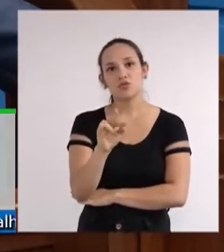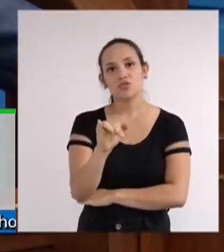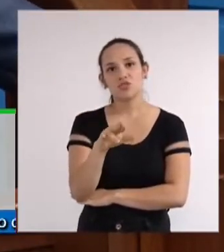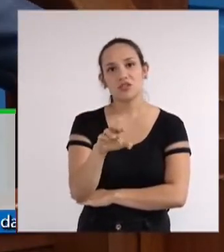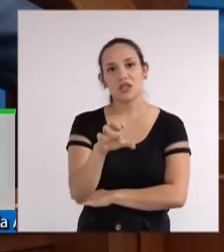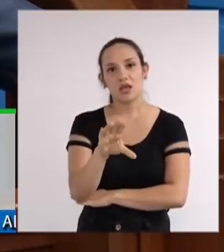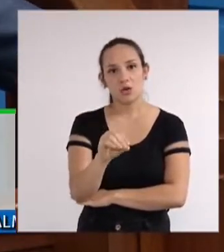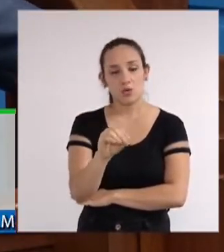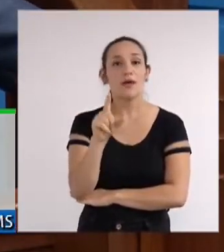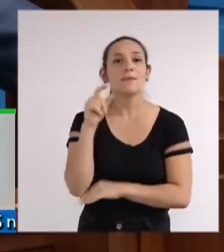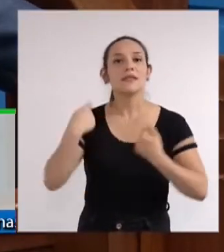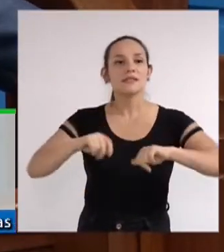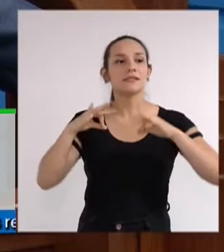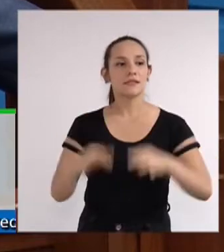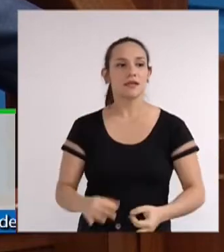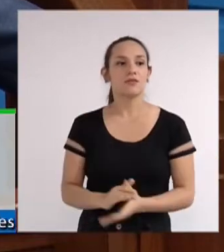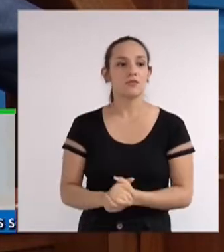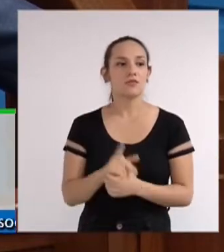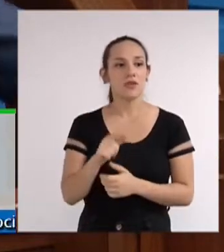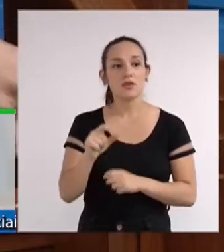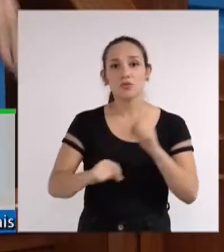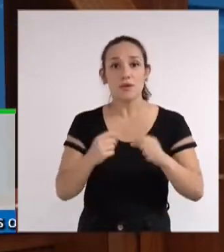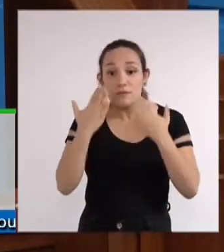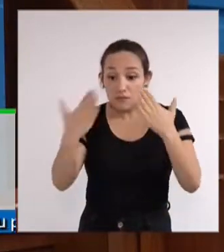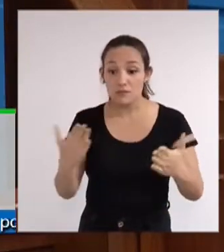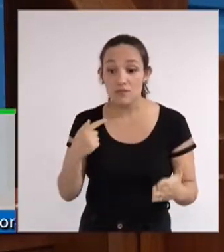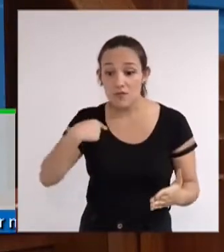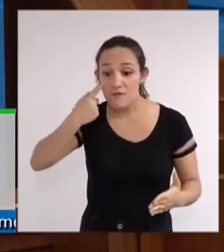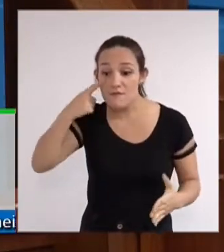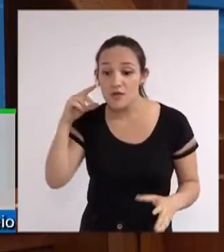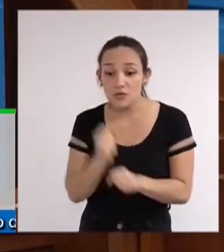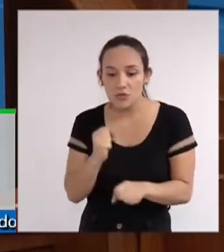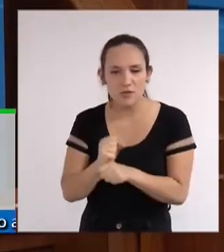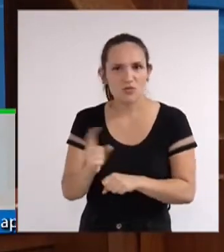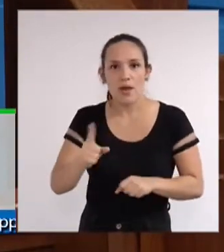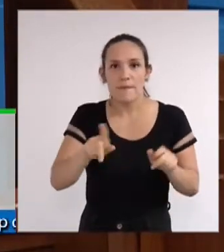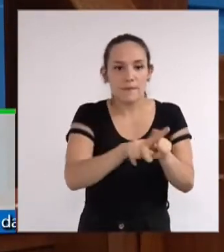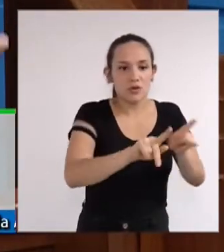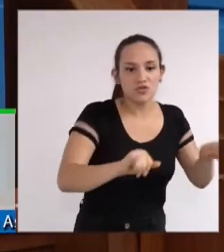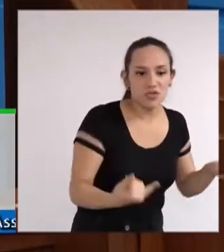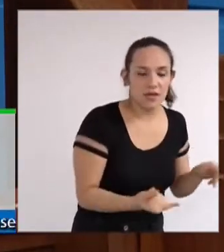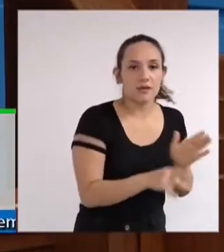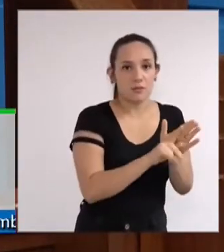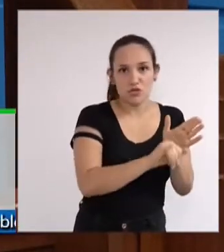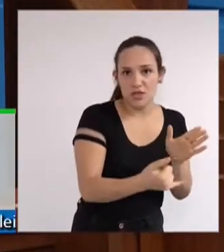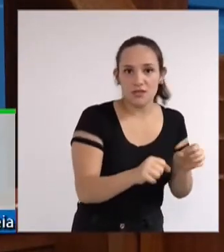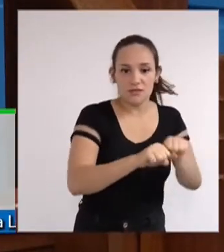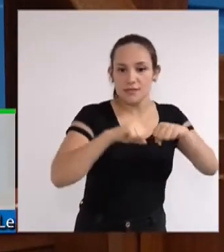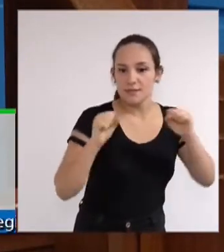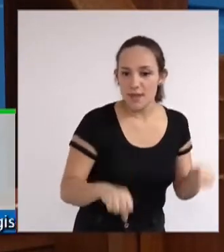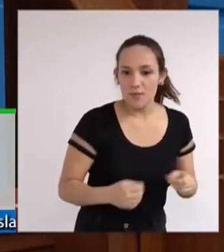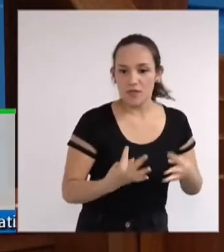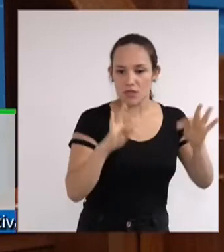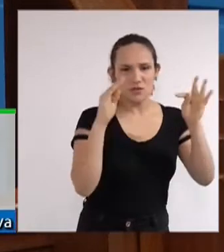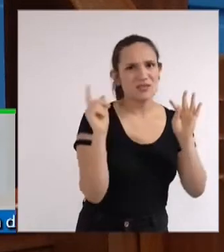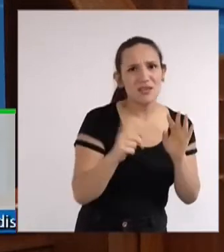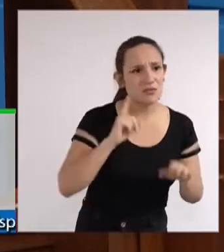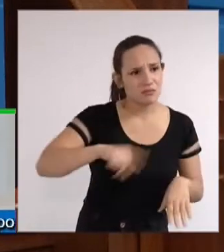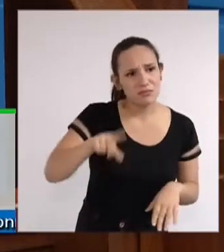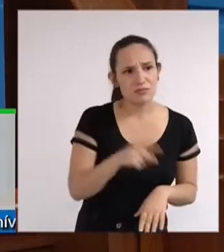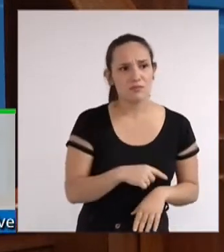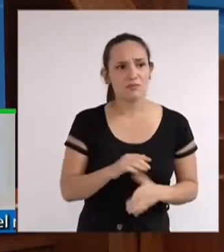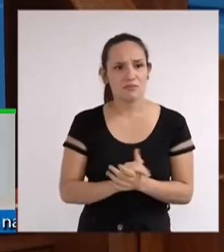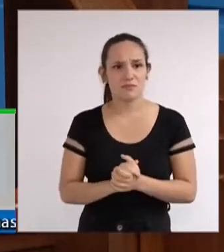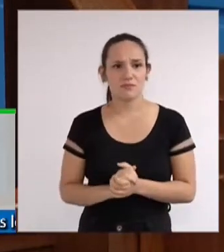O escrutínio, o fato jurídico, não é o programa, não é a máquina. Essas audiências que a